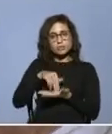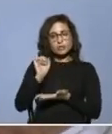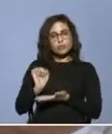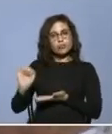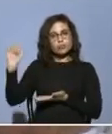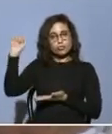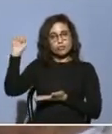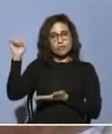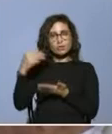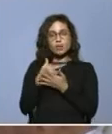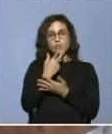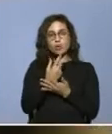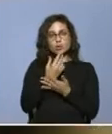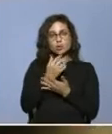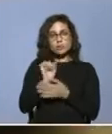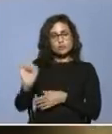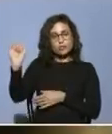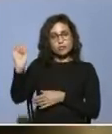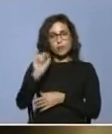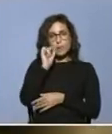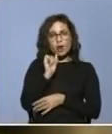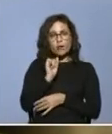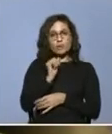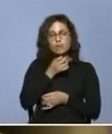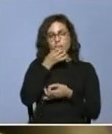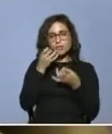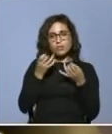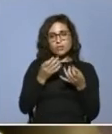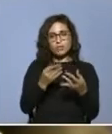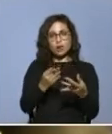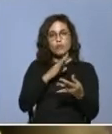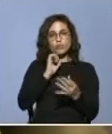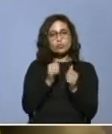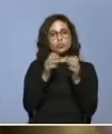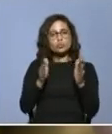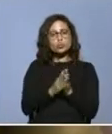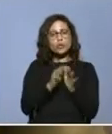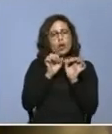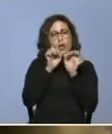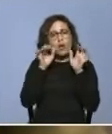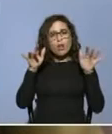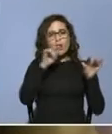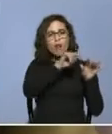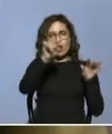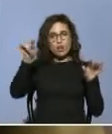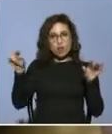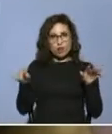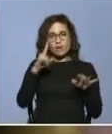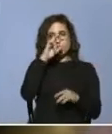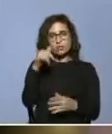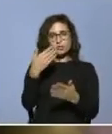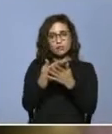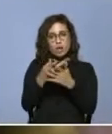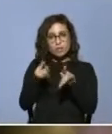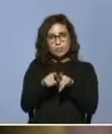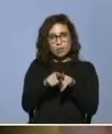Reconduzi a vós, Pai de misericórdia, todos os vossos filhos dispersos. Lembrai-vos dos nossos